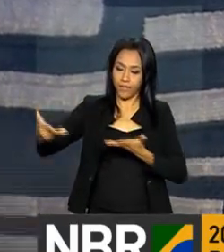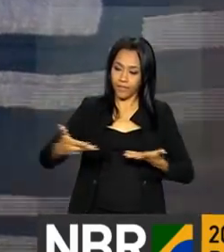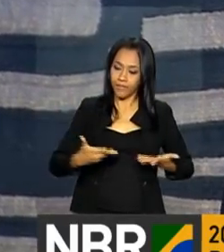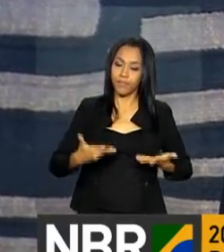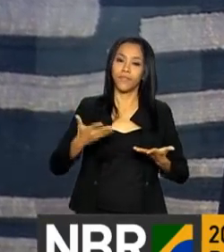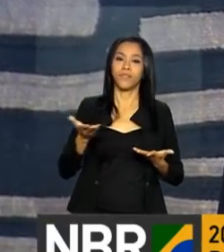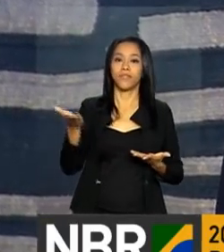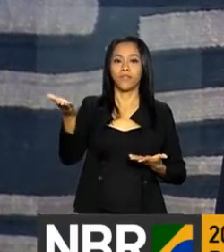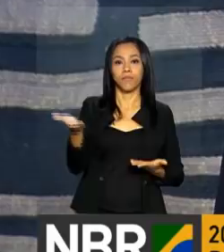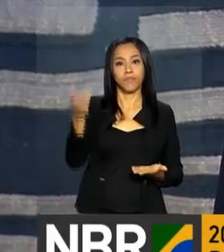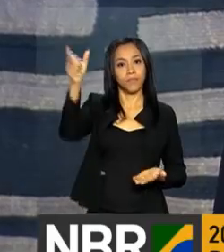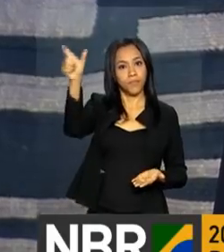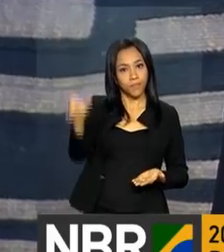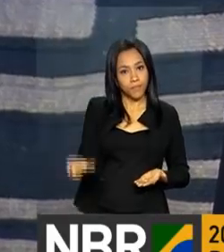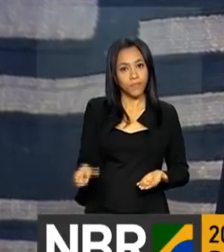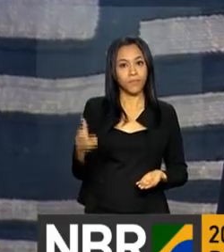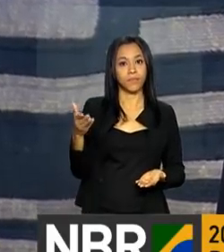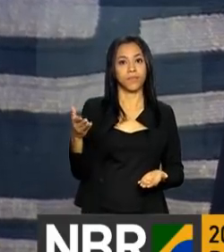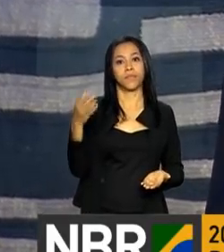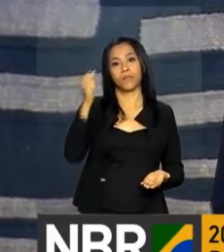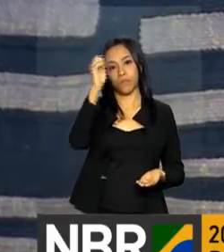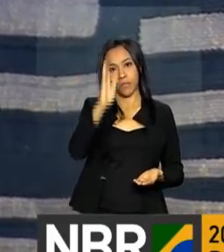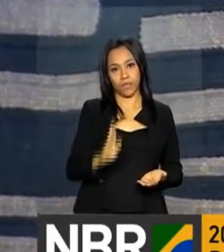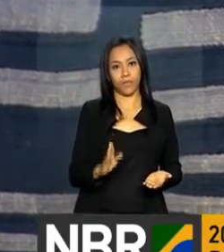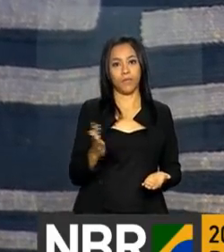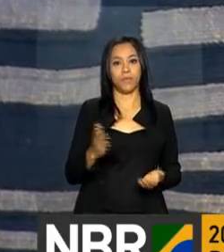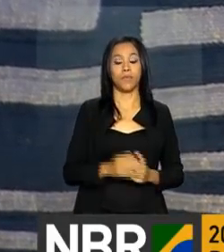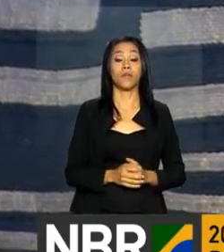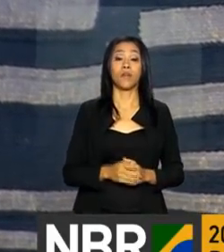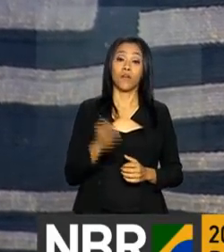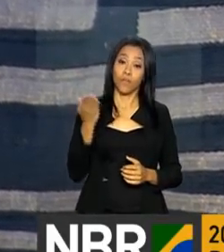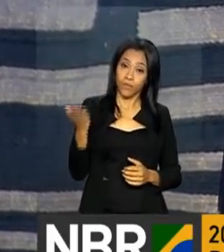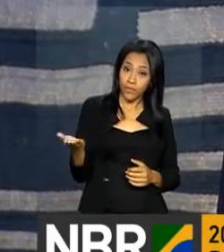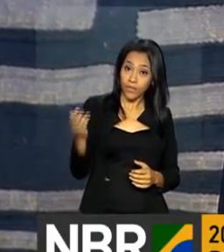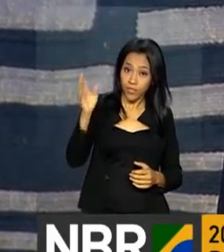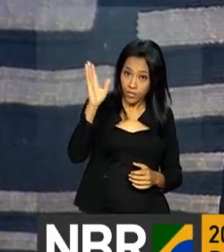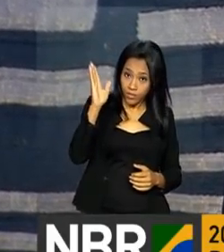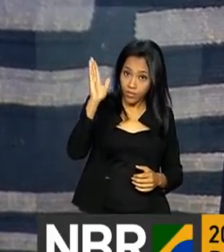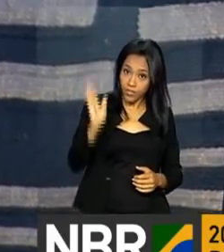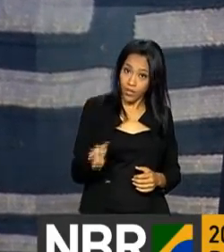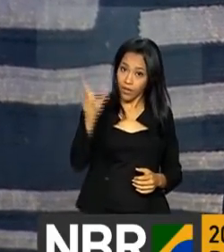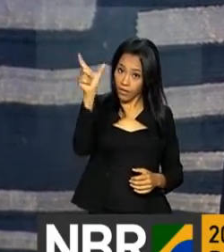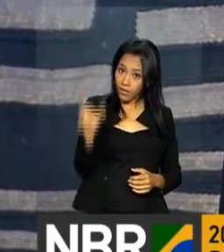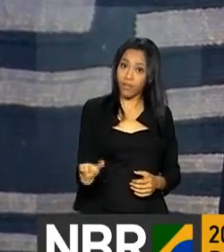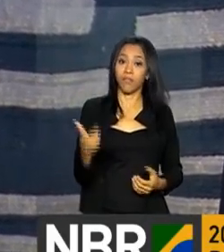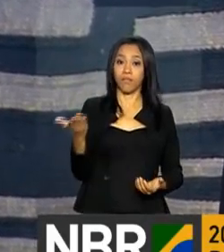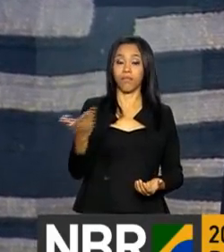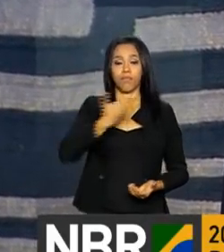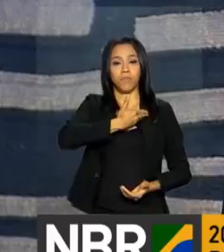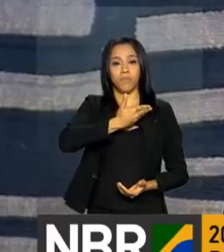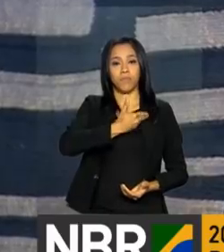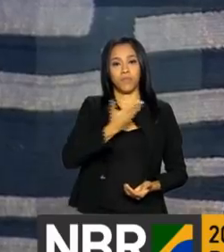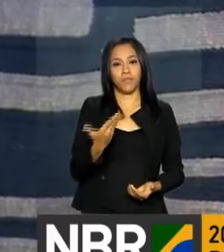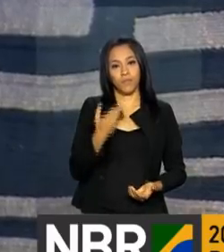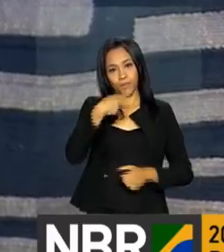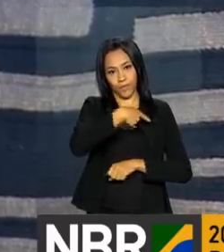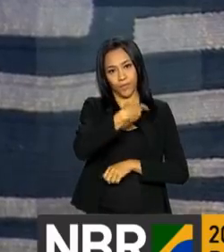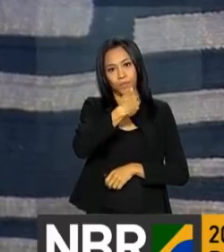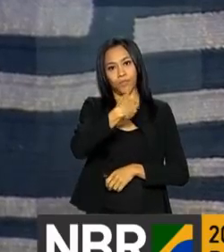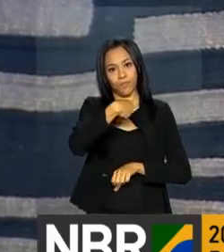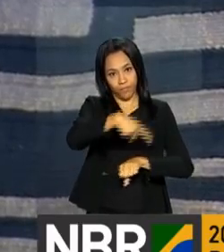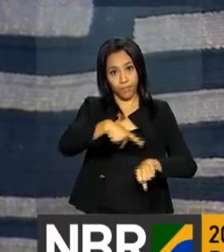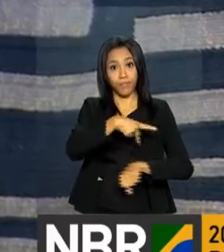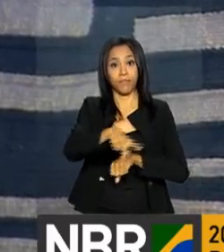nós temos em recebê-lo no Brasil. Vossa Excelência, que já é um amigo do nosso país,